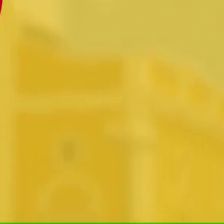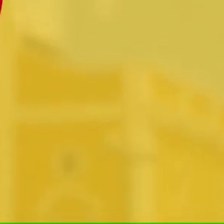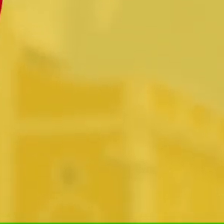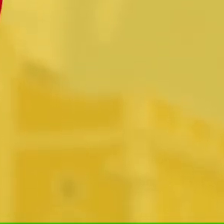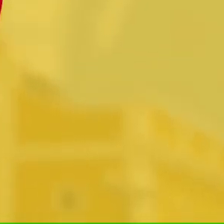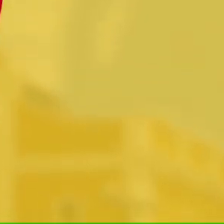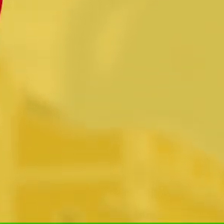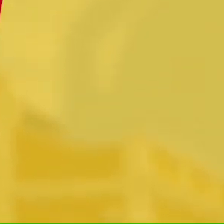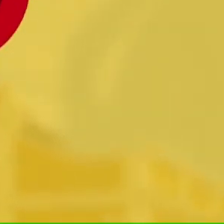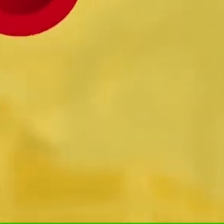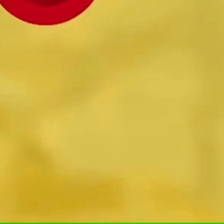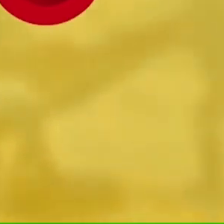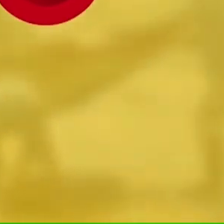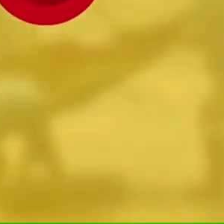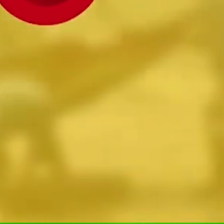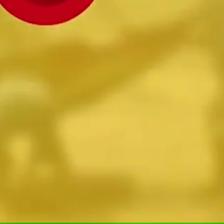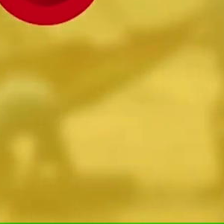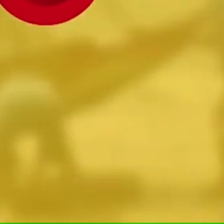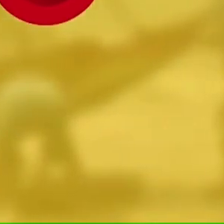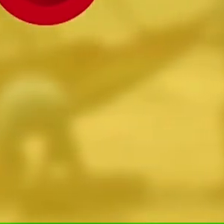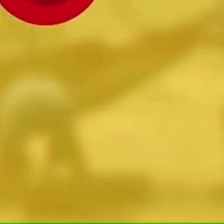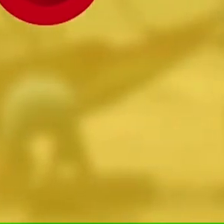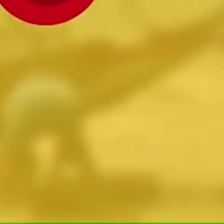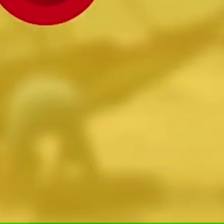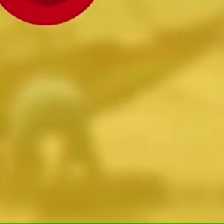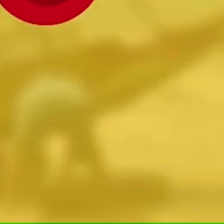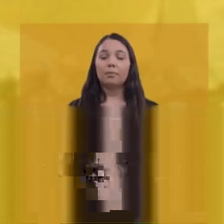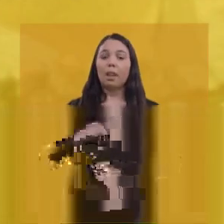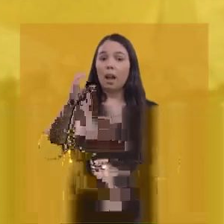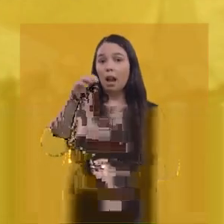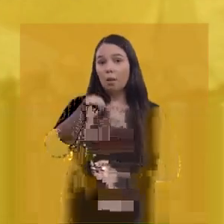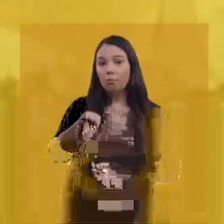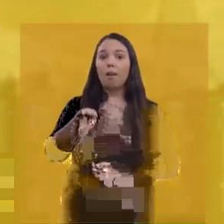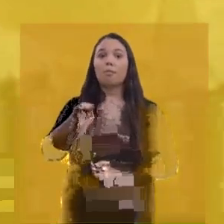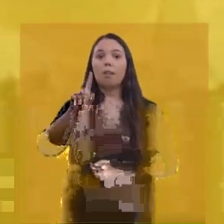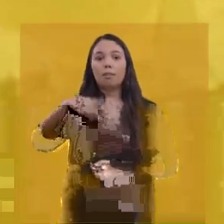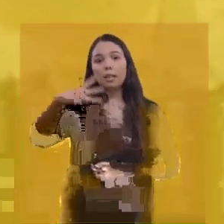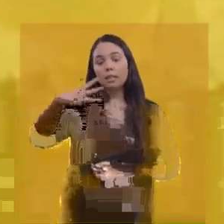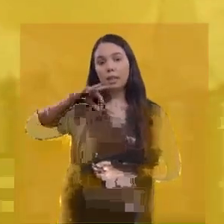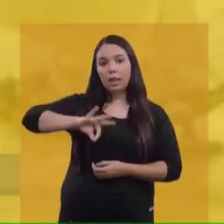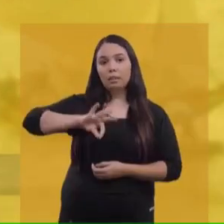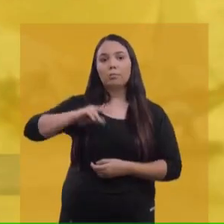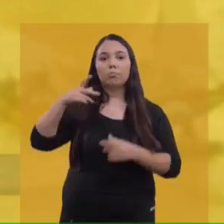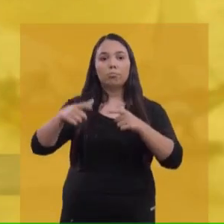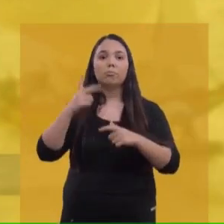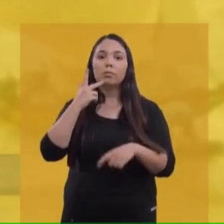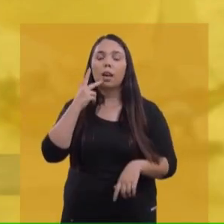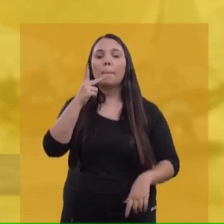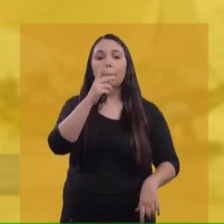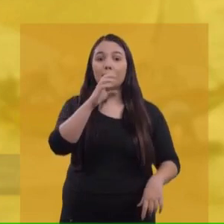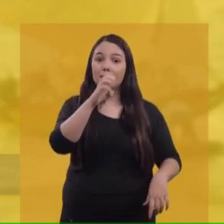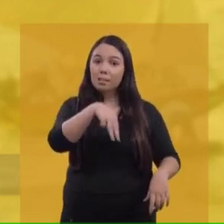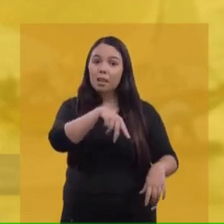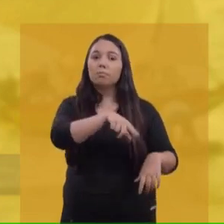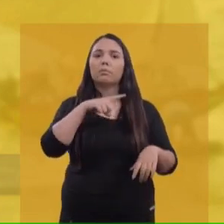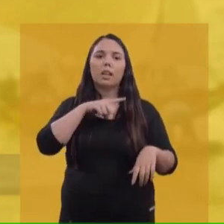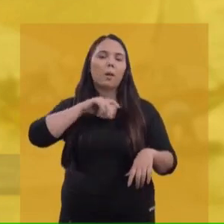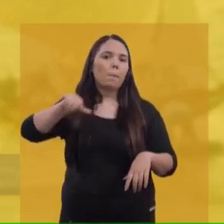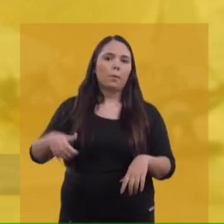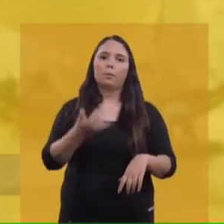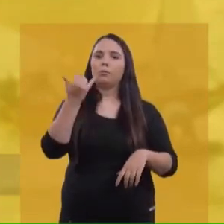Calcaia vota 65. Prefeito Paulo Sérgio Cordeiro. 65. Calcaia é a terceira maior renda do Ceará. As indústrias do PECEM